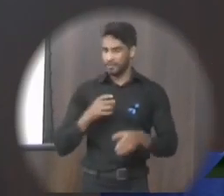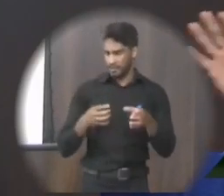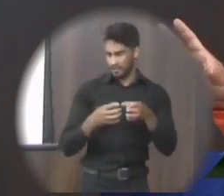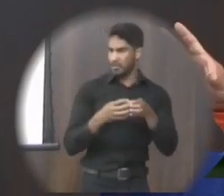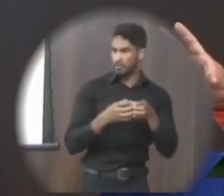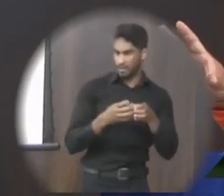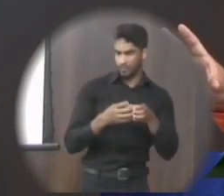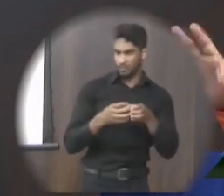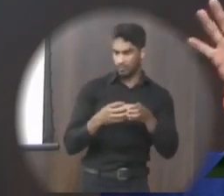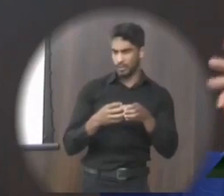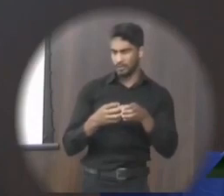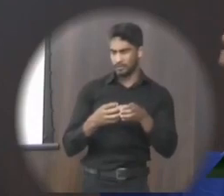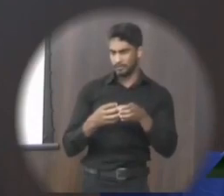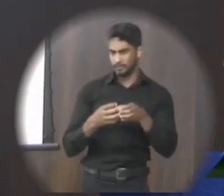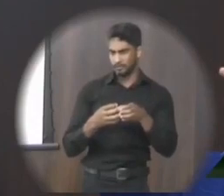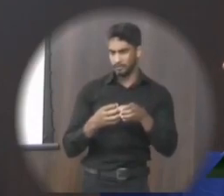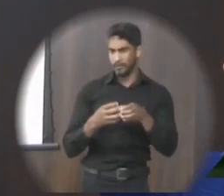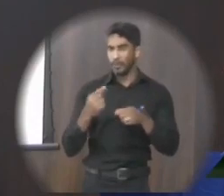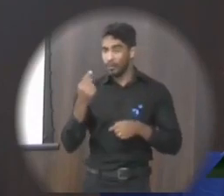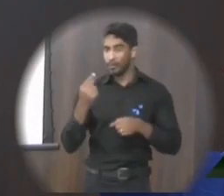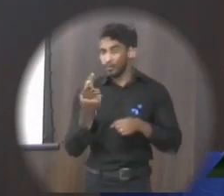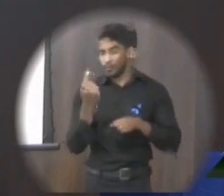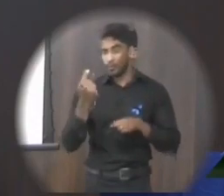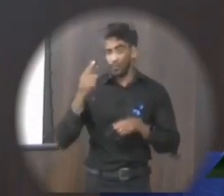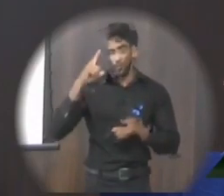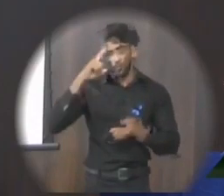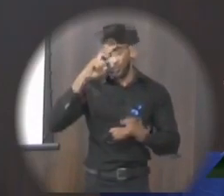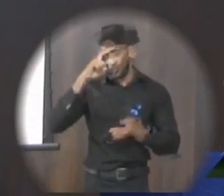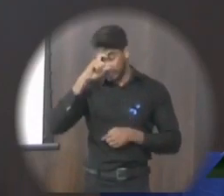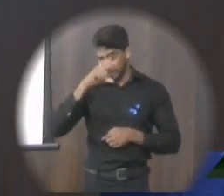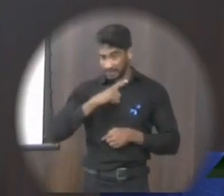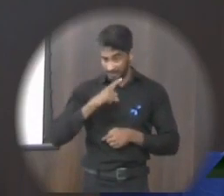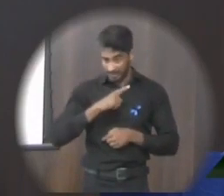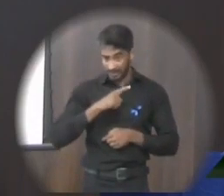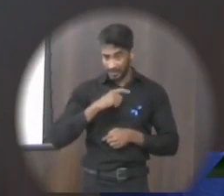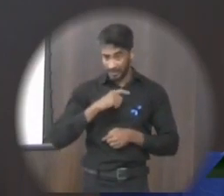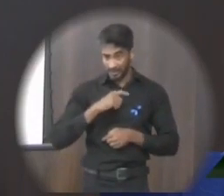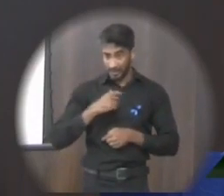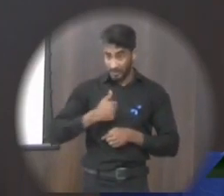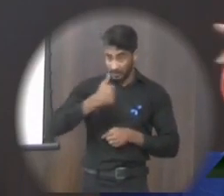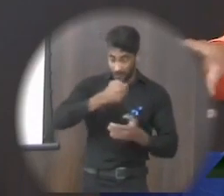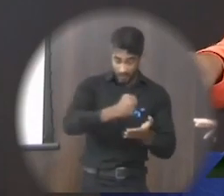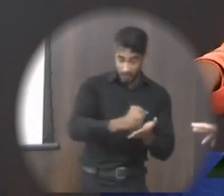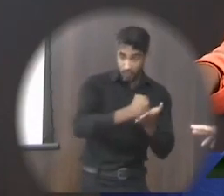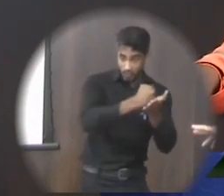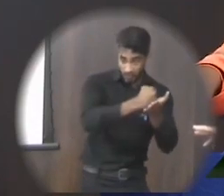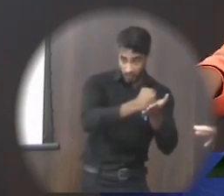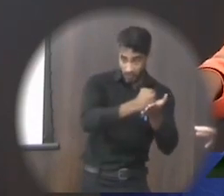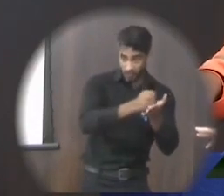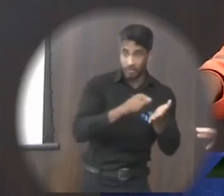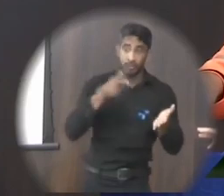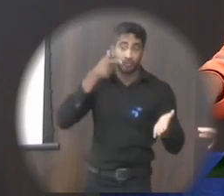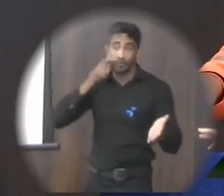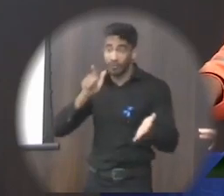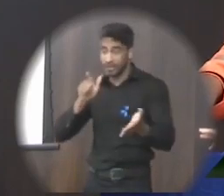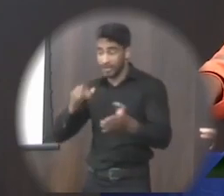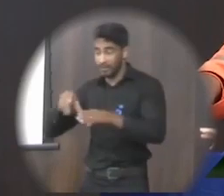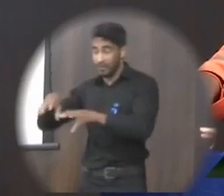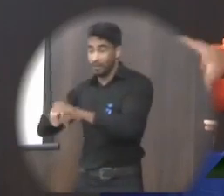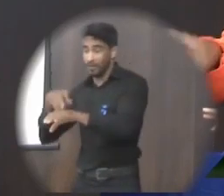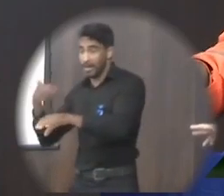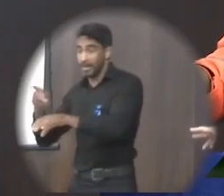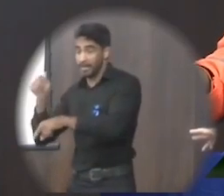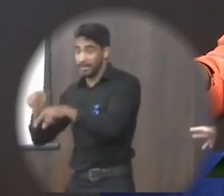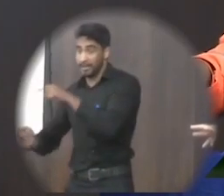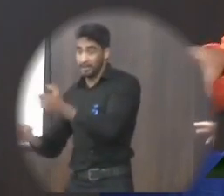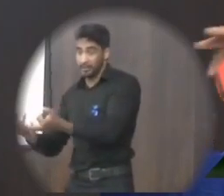é nosso último único dificultador. Se a gente tiver com a turma de primeiros socorros, a gente não consegue formar os brigadistas.